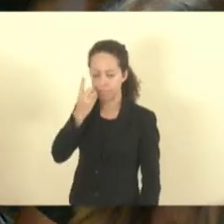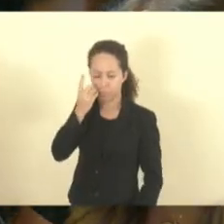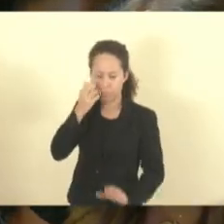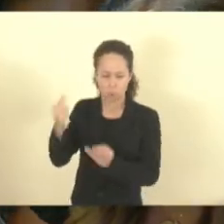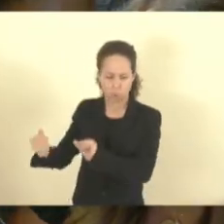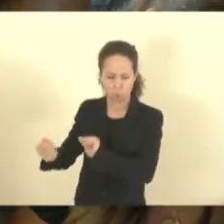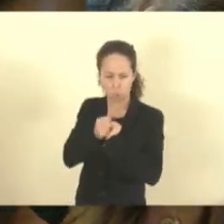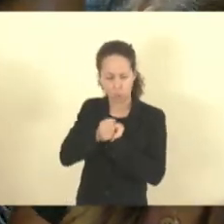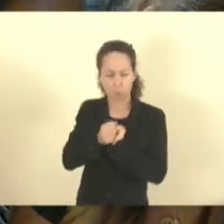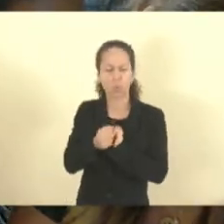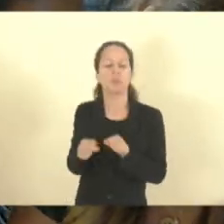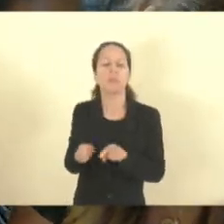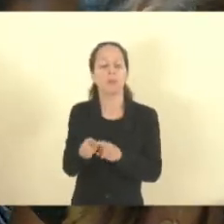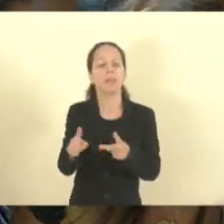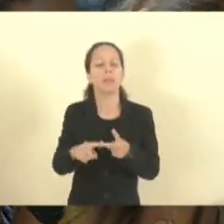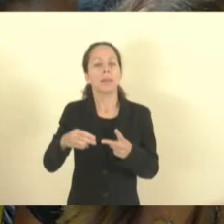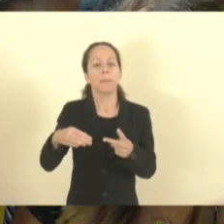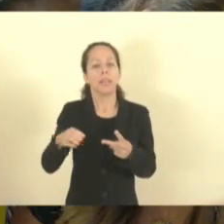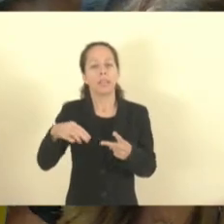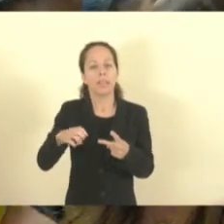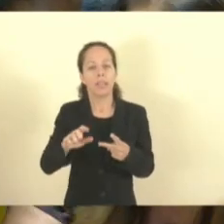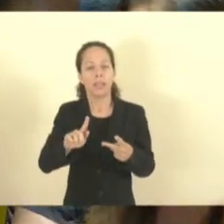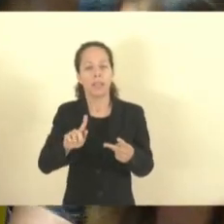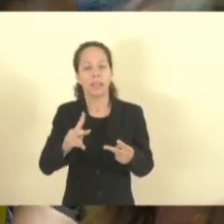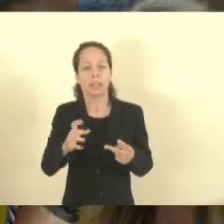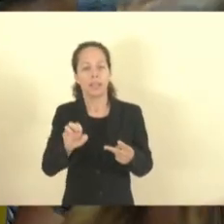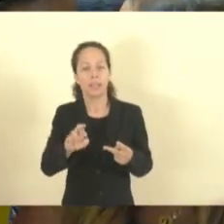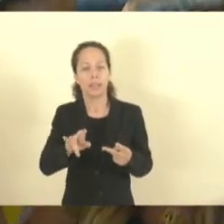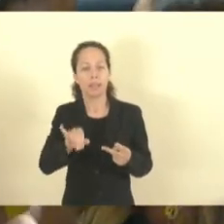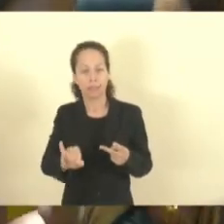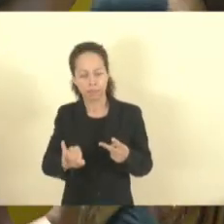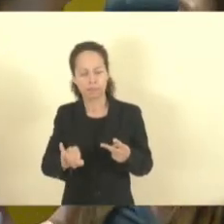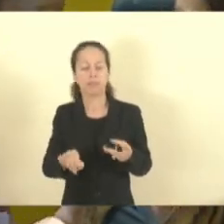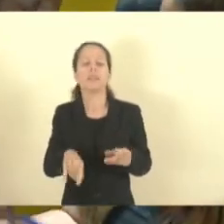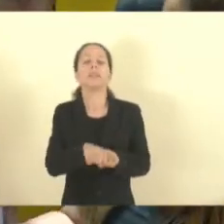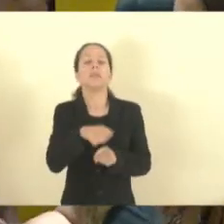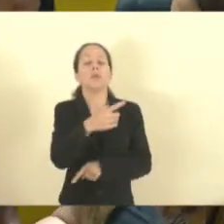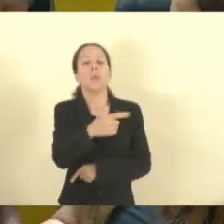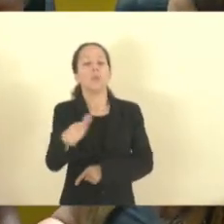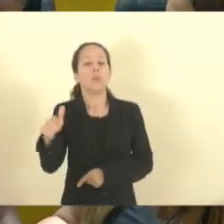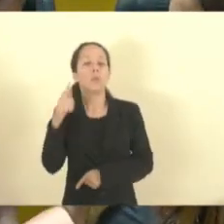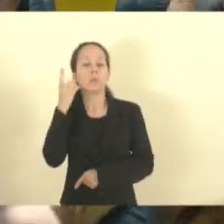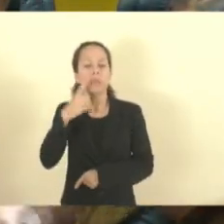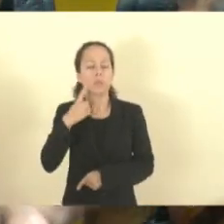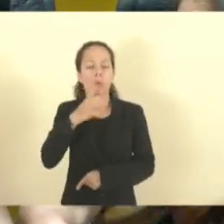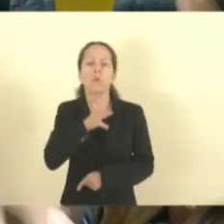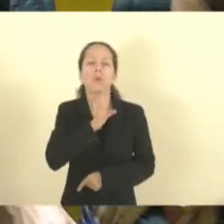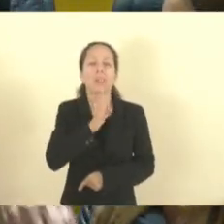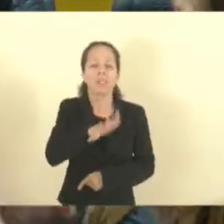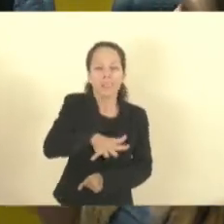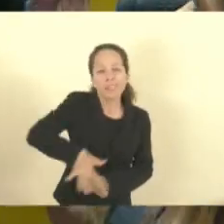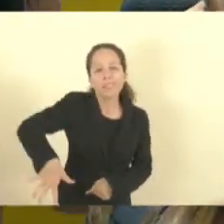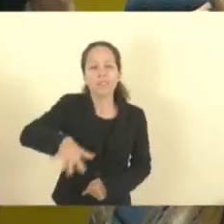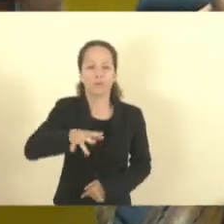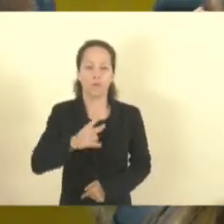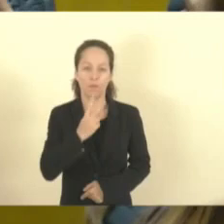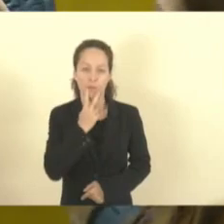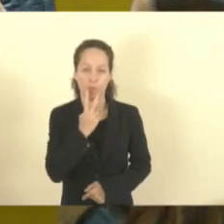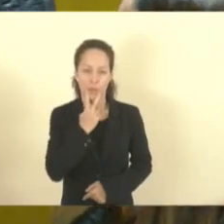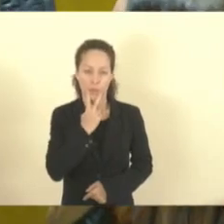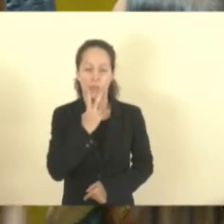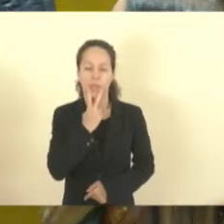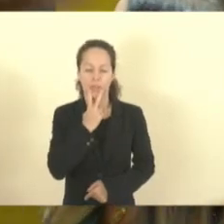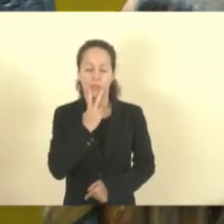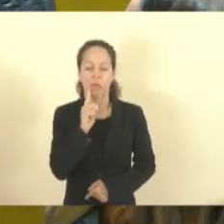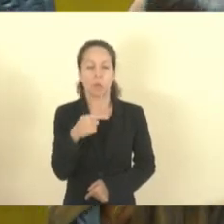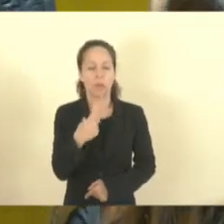Meneghelli. Deputados aqui que também conhecem bem a Grande Vitória. E aí nós temos aqui deputados, né,